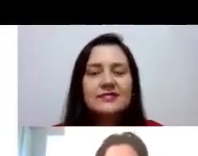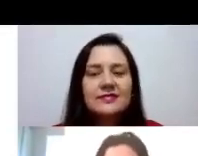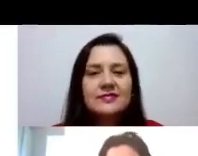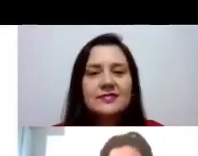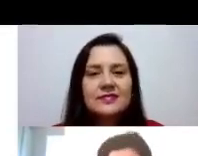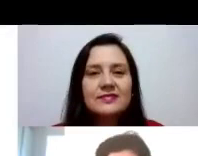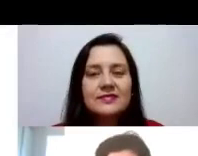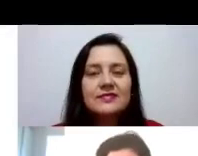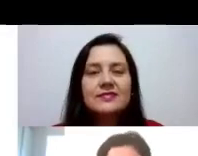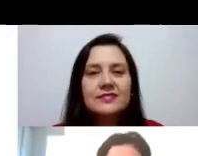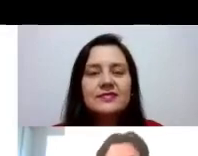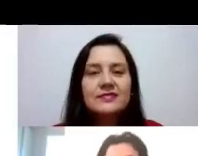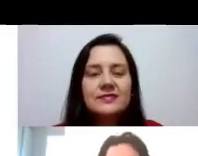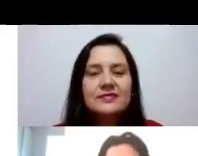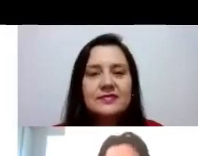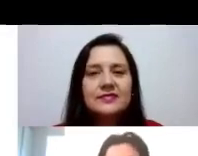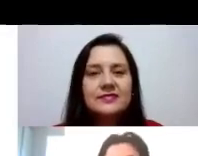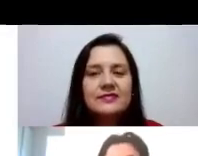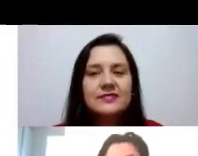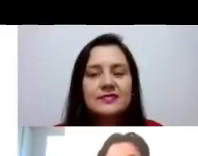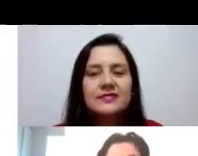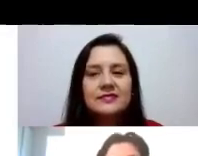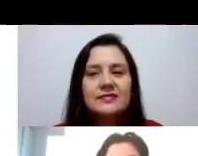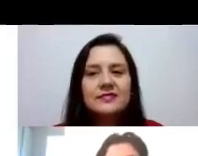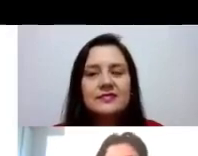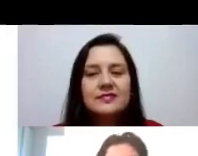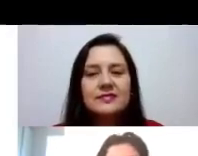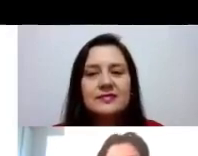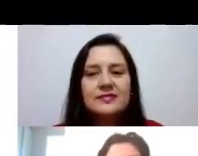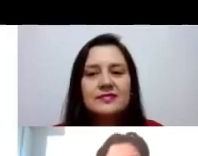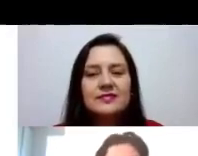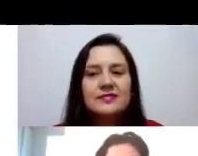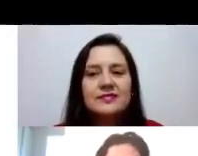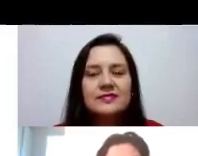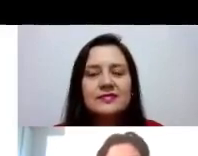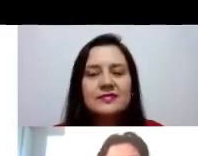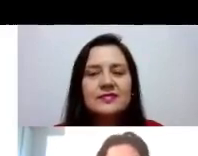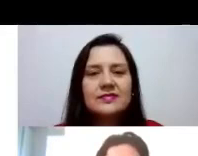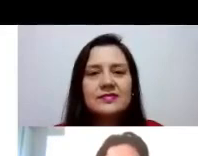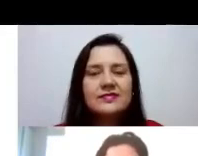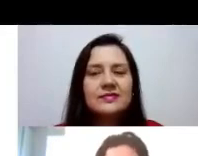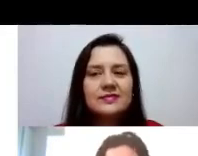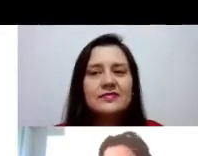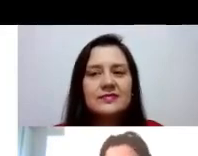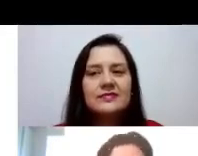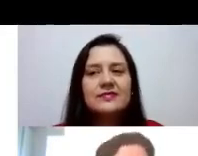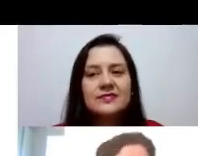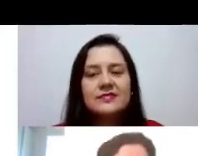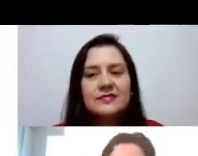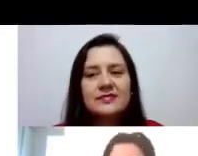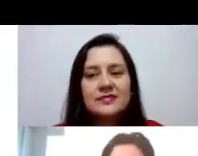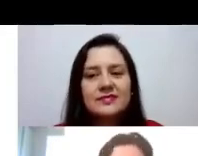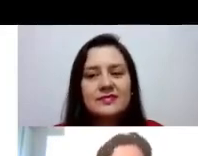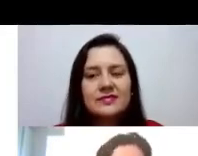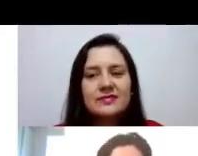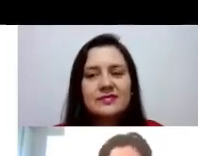na segunda-feira. Eu quero saber o salário da pessoa X, quantas horas extras a pessoa X fez. Isso não